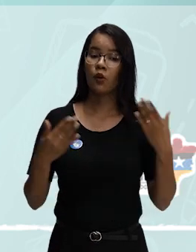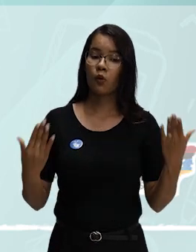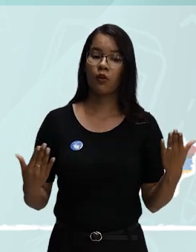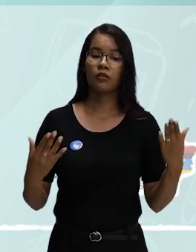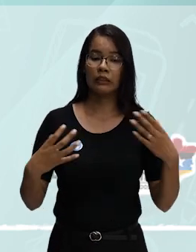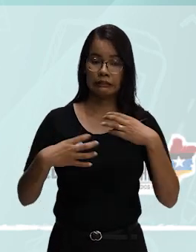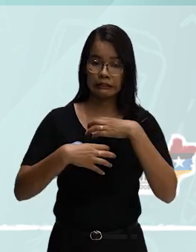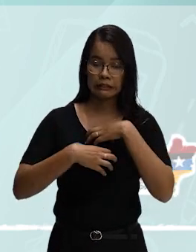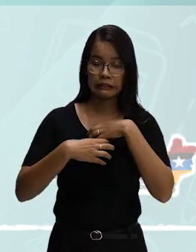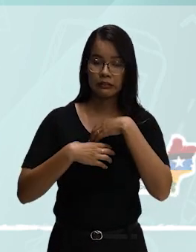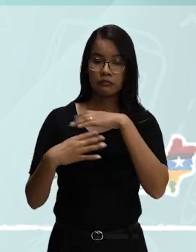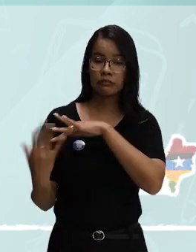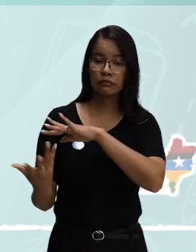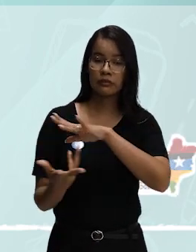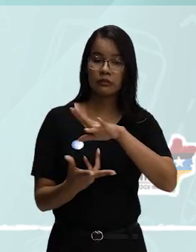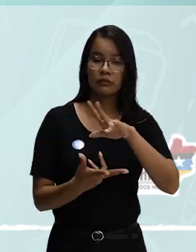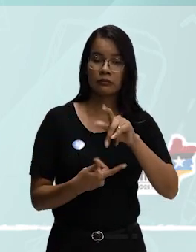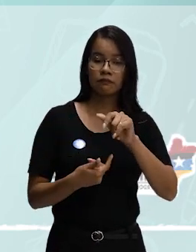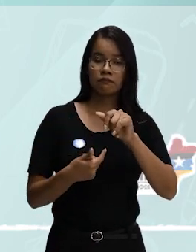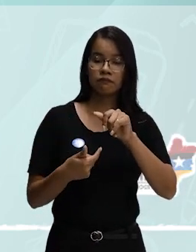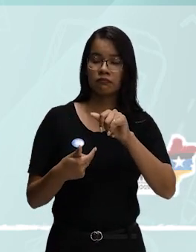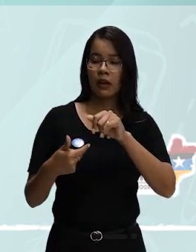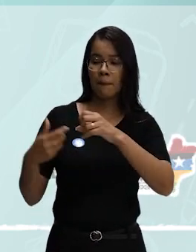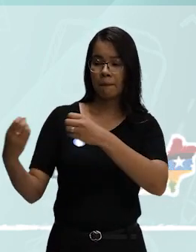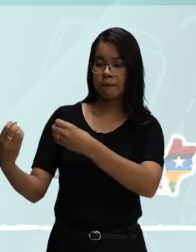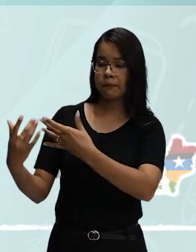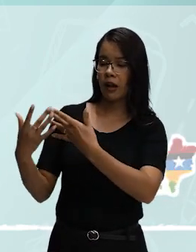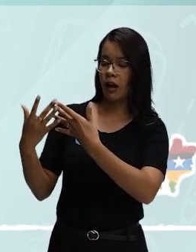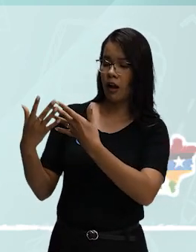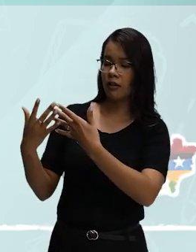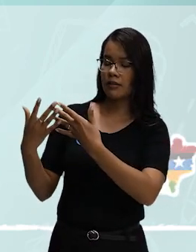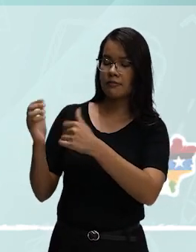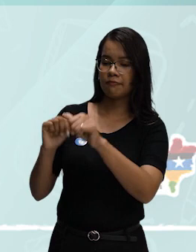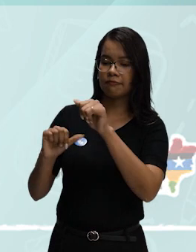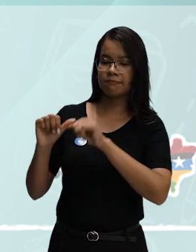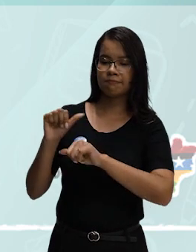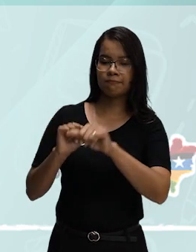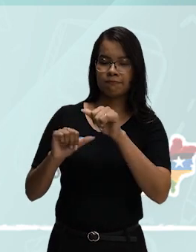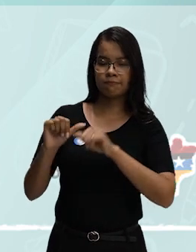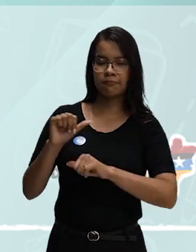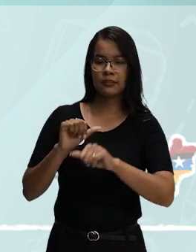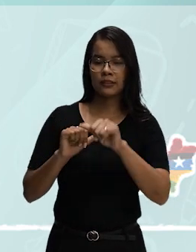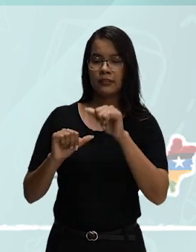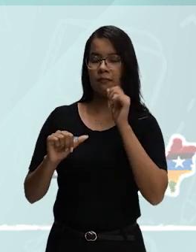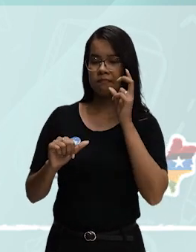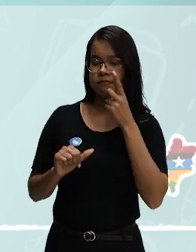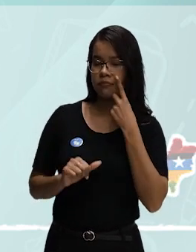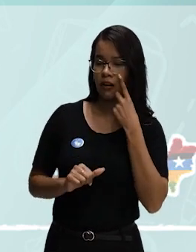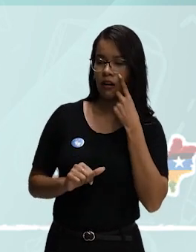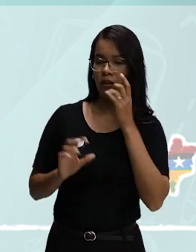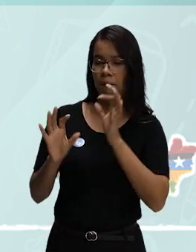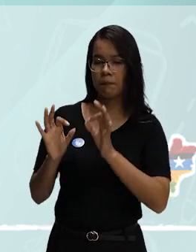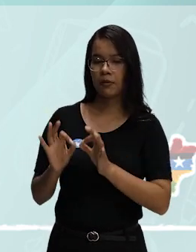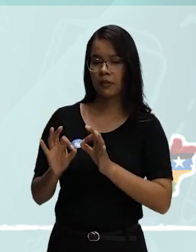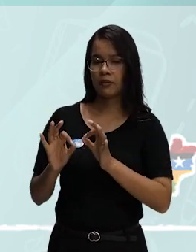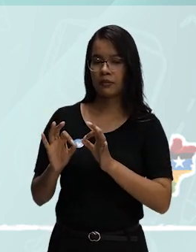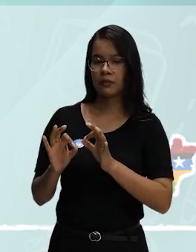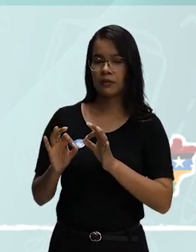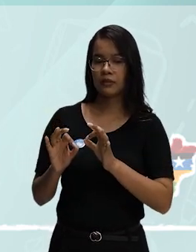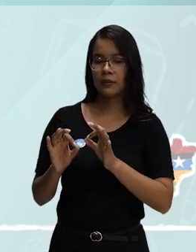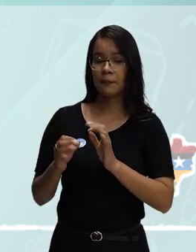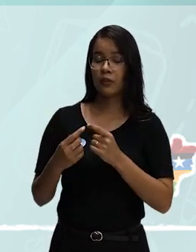as sensações do mundo externo transformarem-se em impressões cerebrais, nós